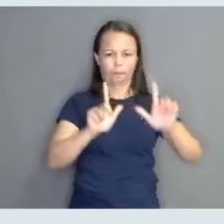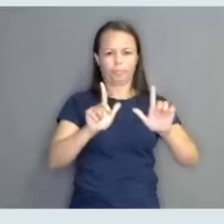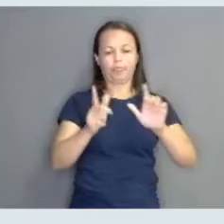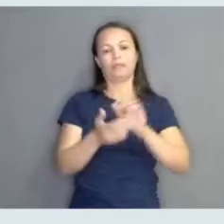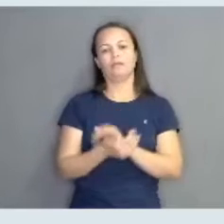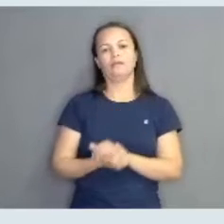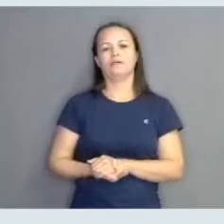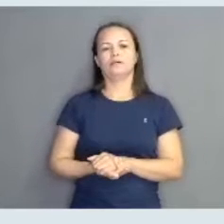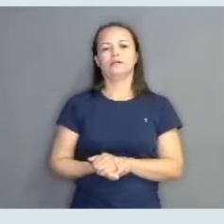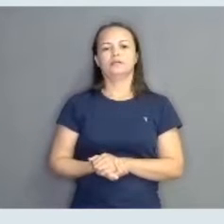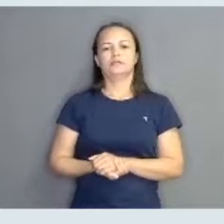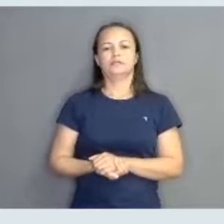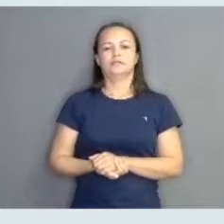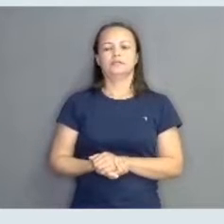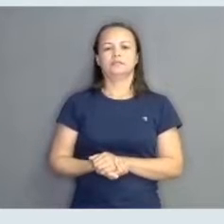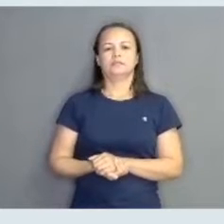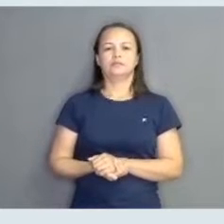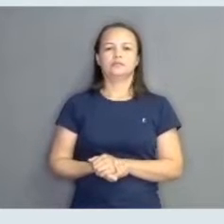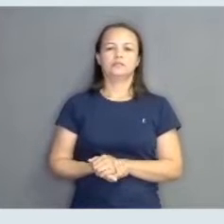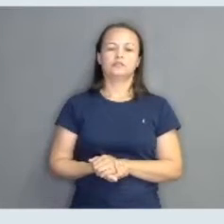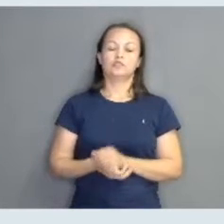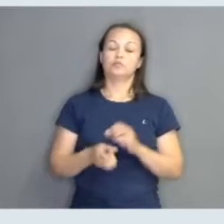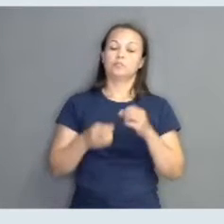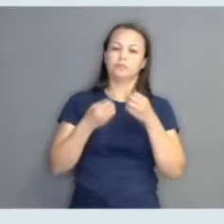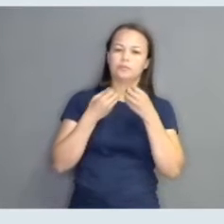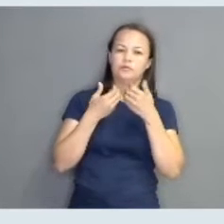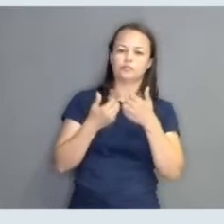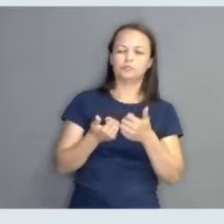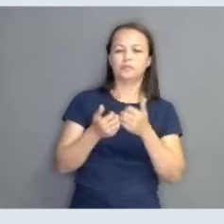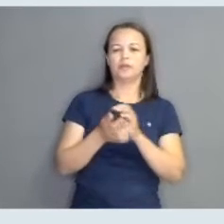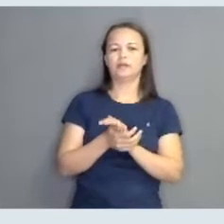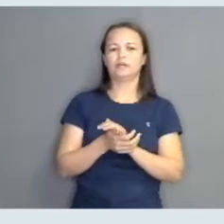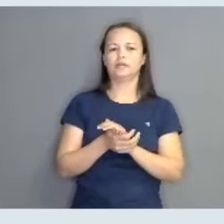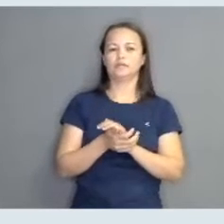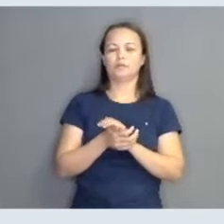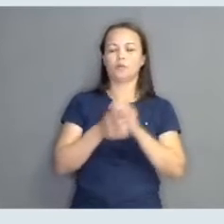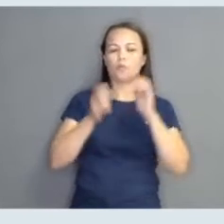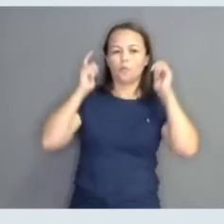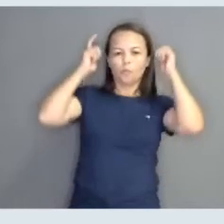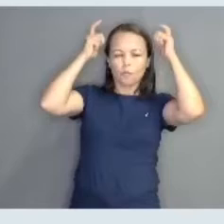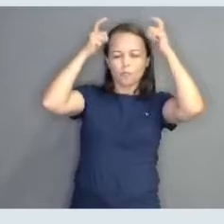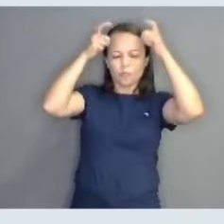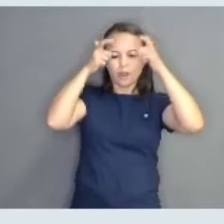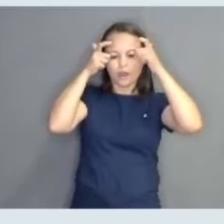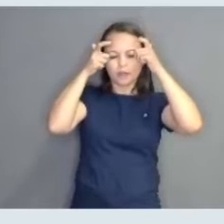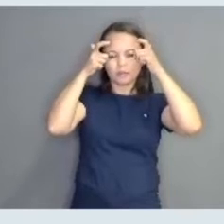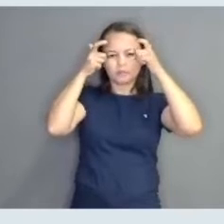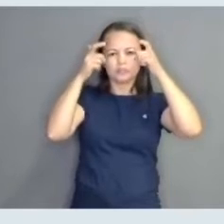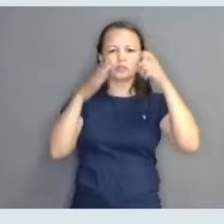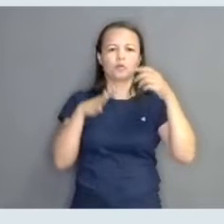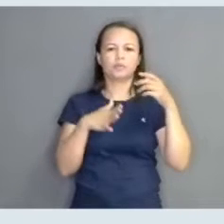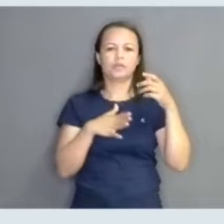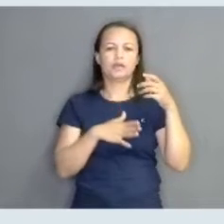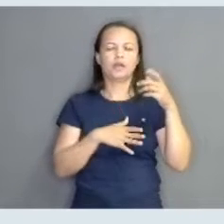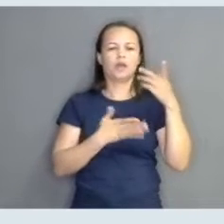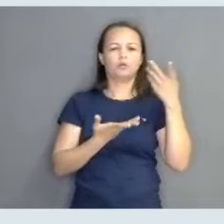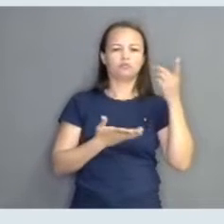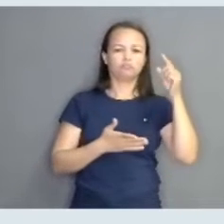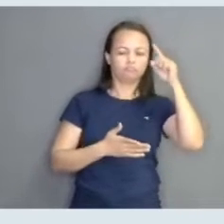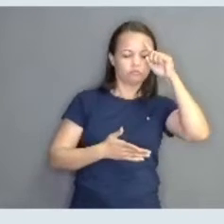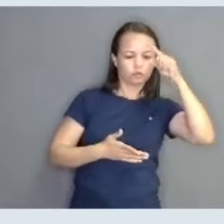Pois bem, o rei, sobre a autoridade de Deus, governava. Tinha todo